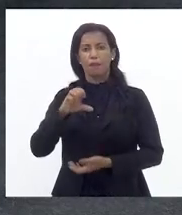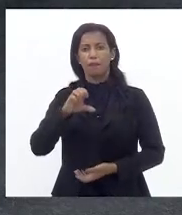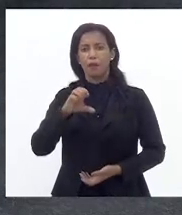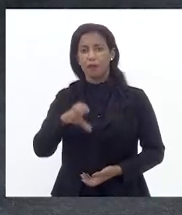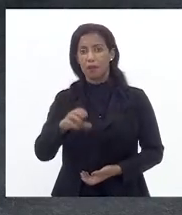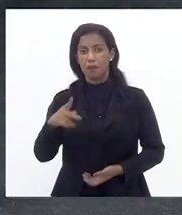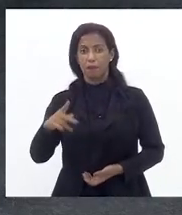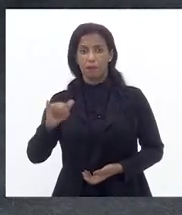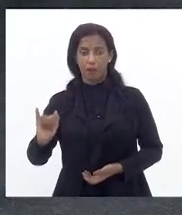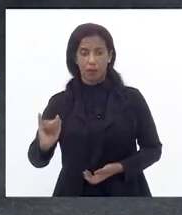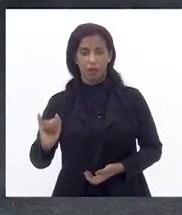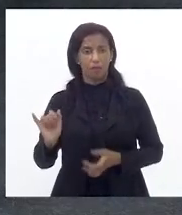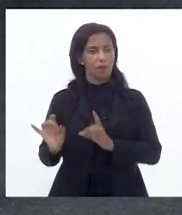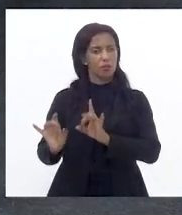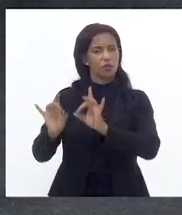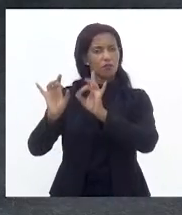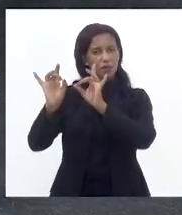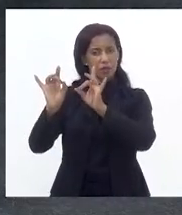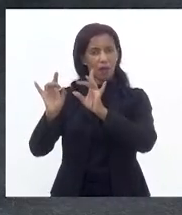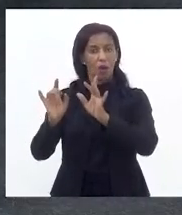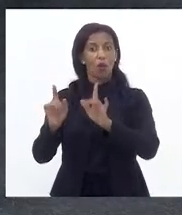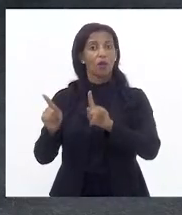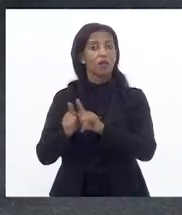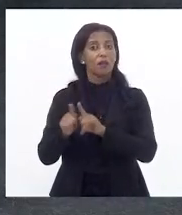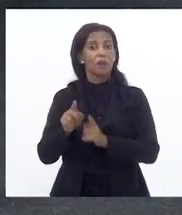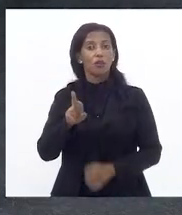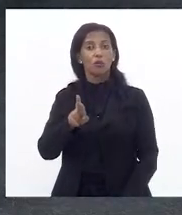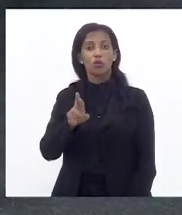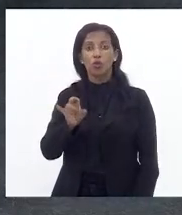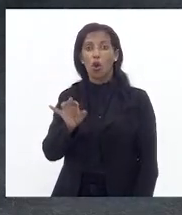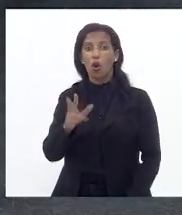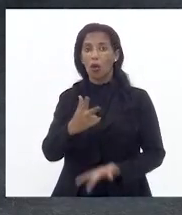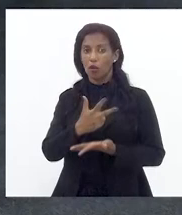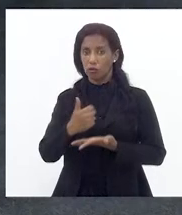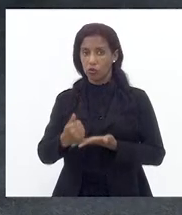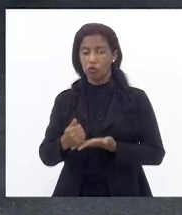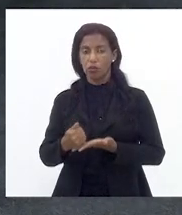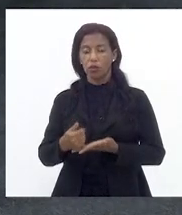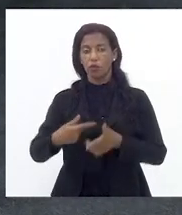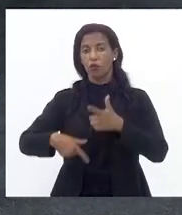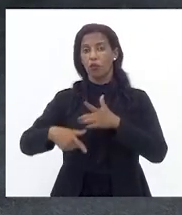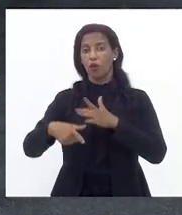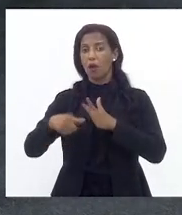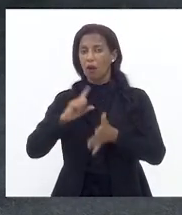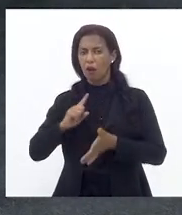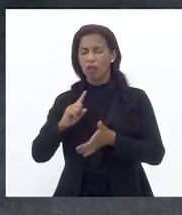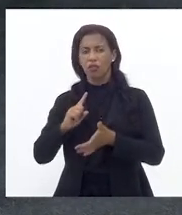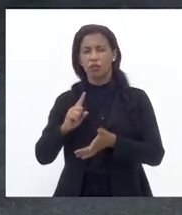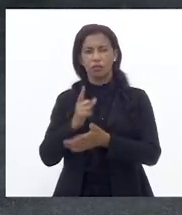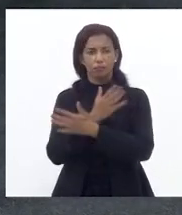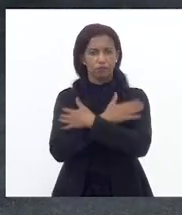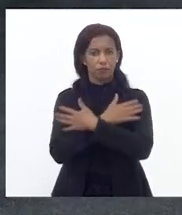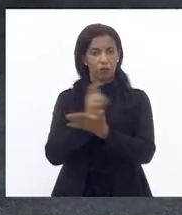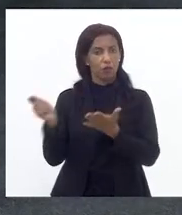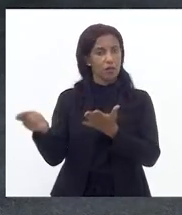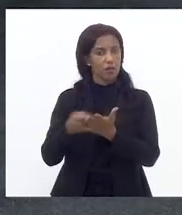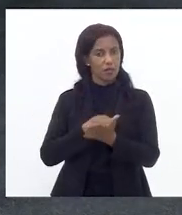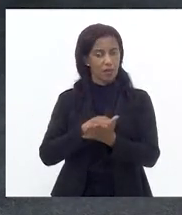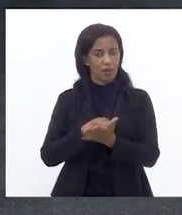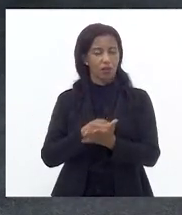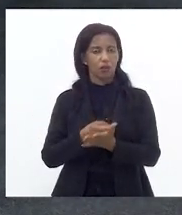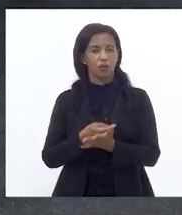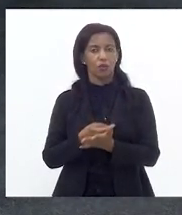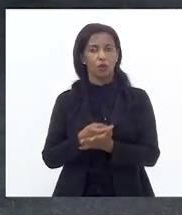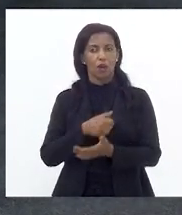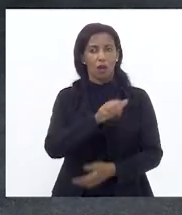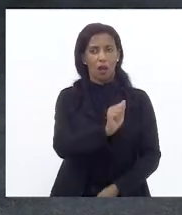das participações especiais dos royalties que fosse celebrado antes do recesso assinatura de um termo de cooperação